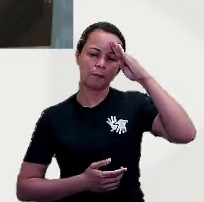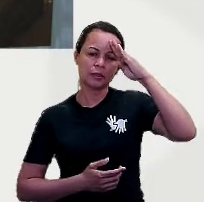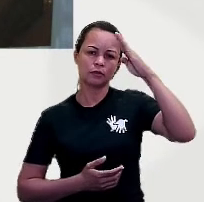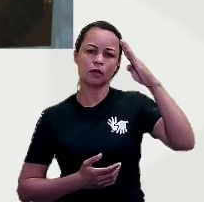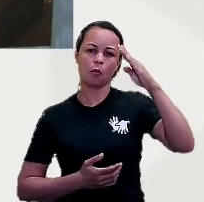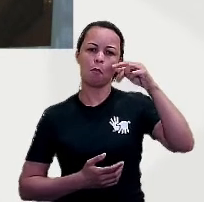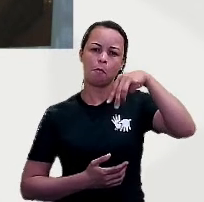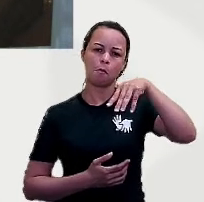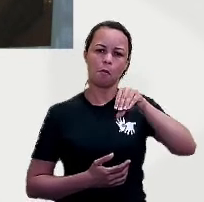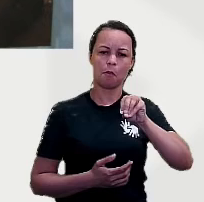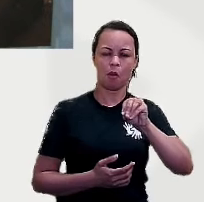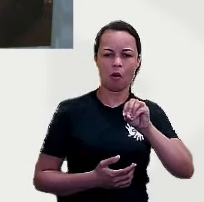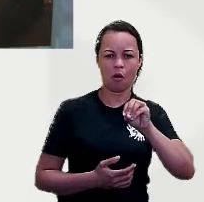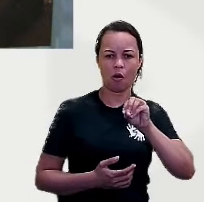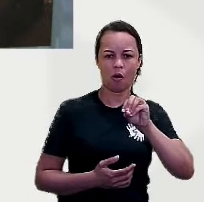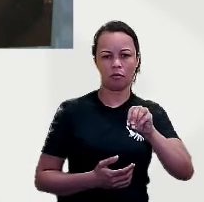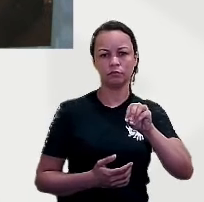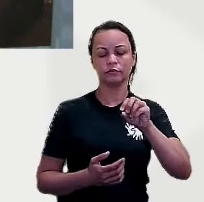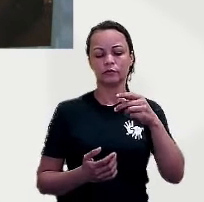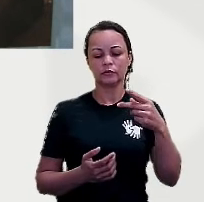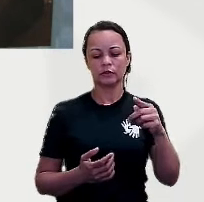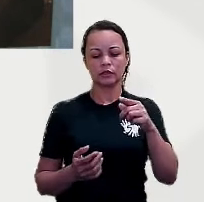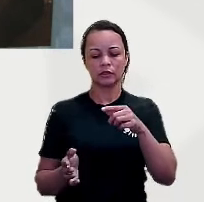era daqui,